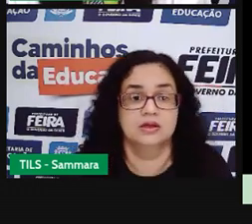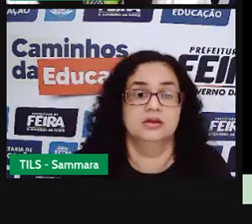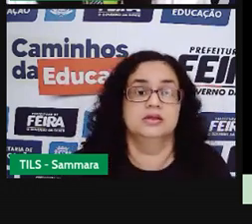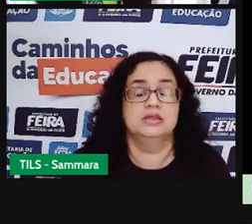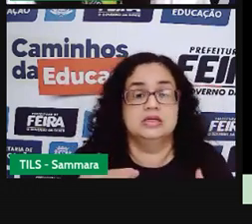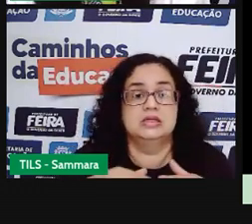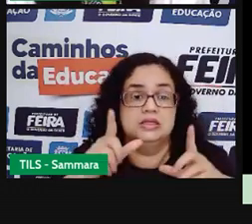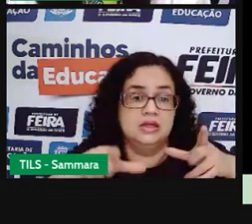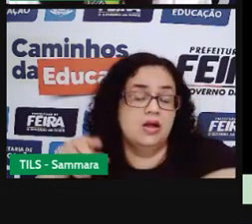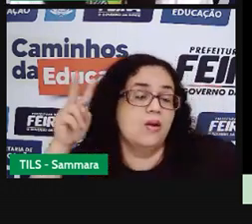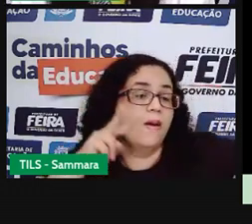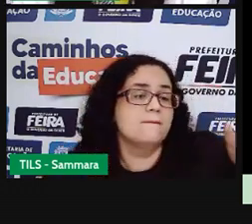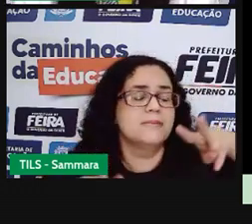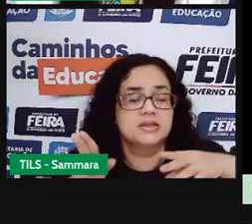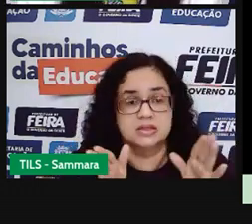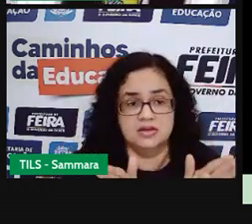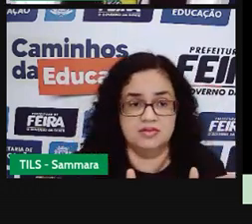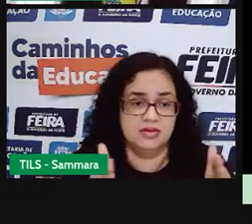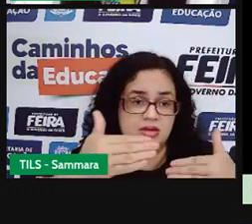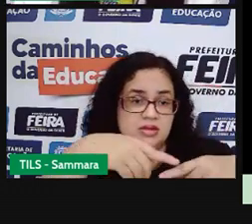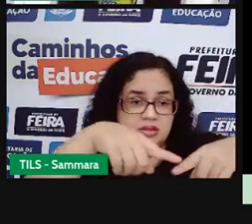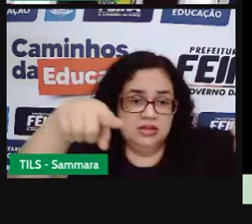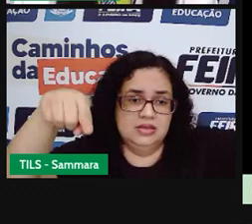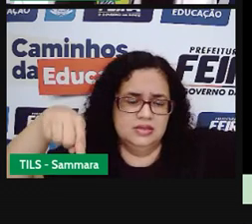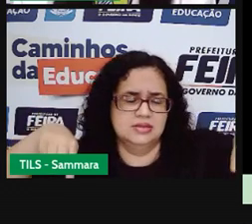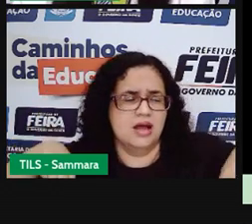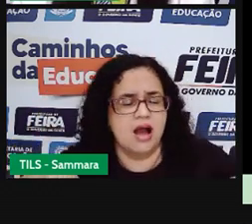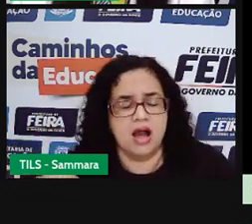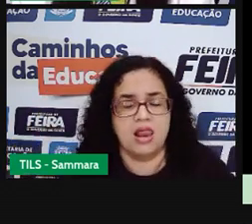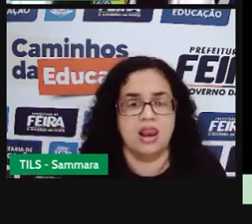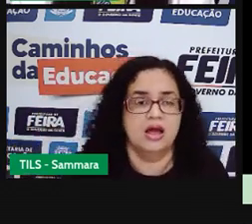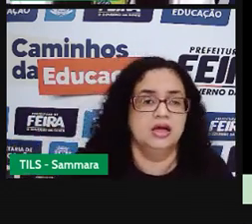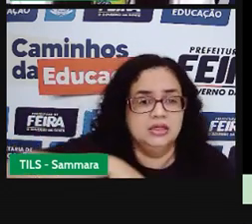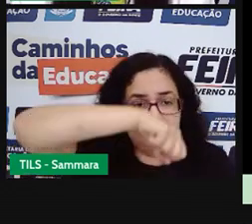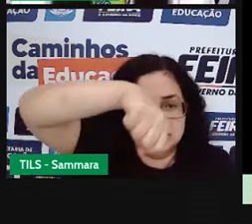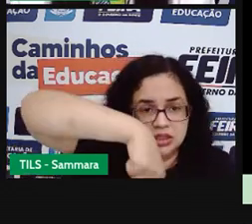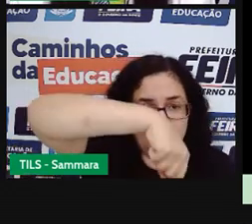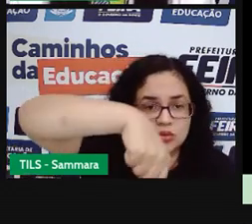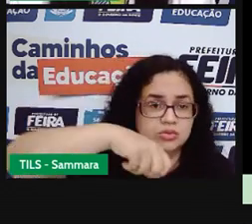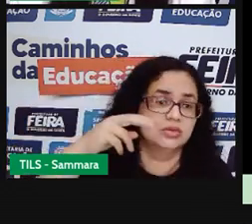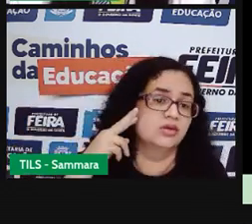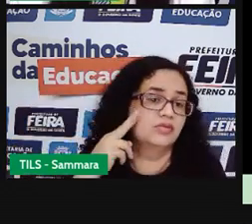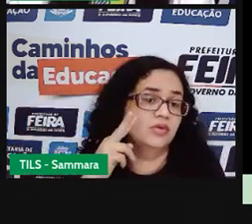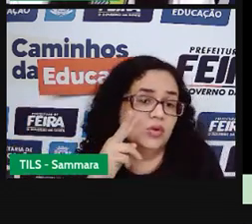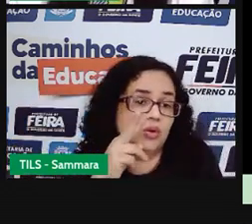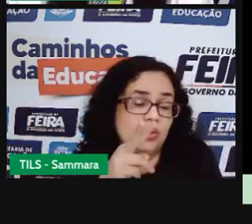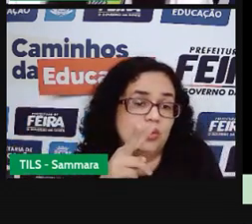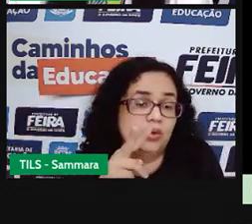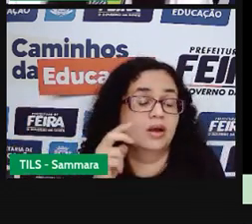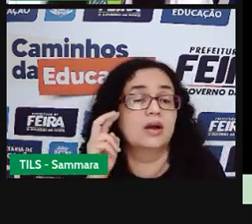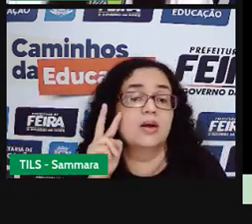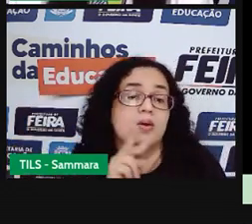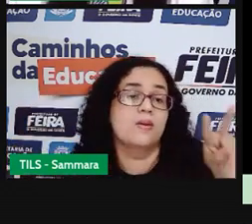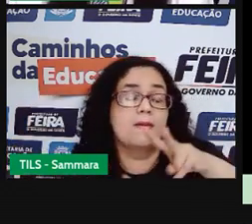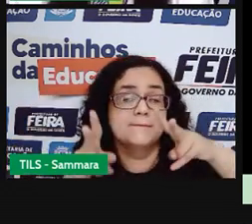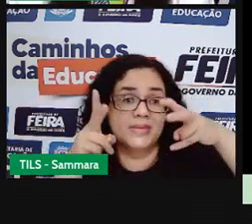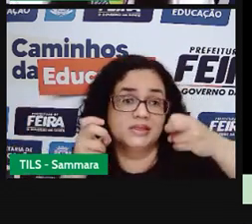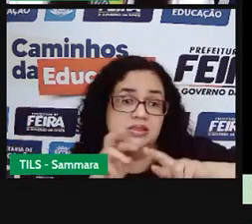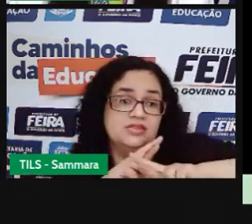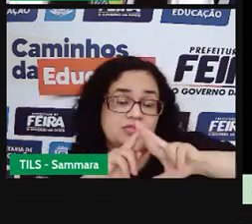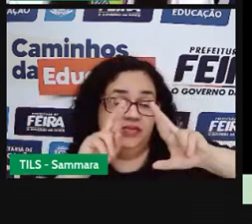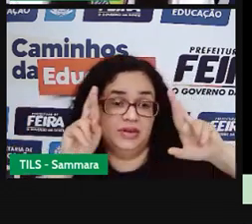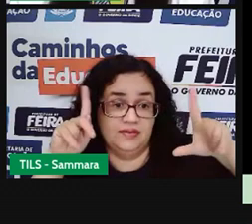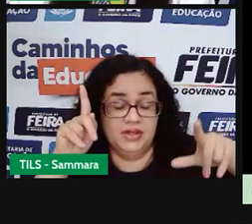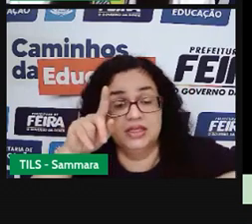sala você vai a sala dar uma voltinha na cozinha pode também até o quarto e observar a variedade de